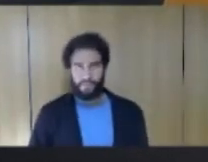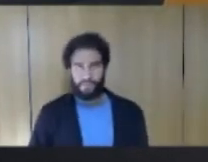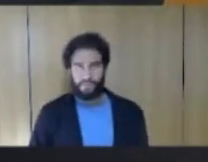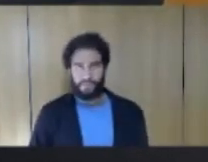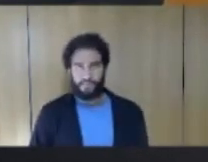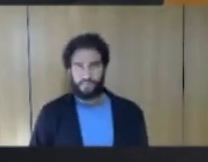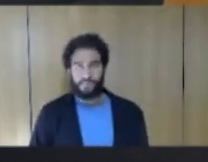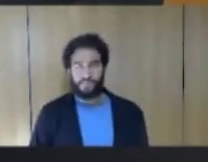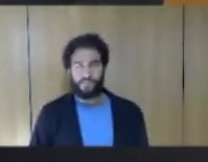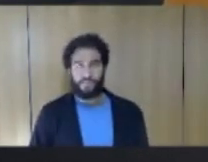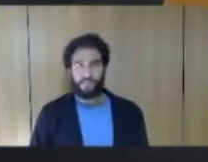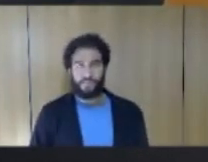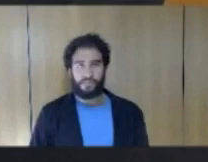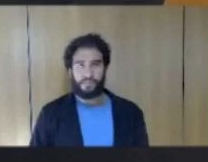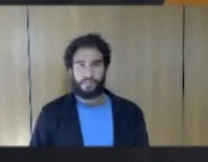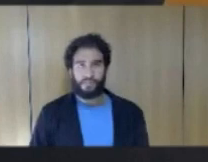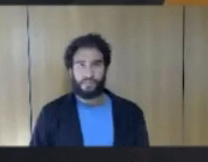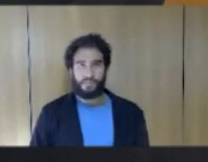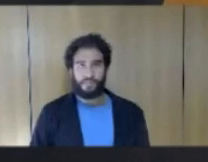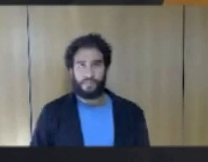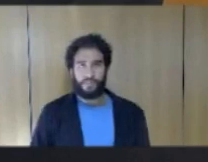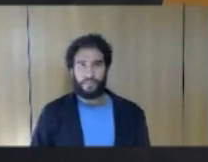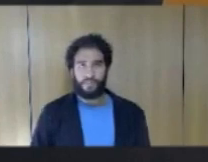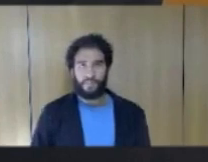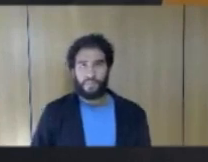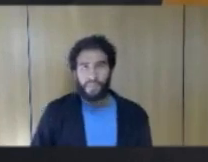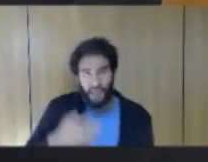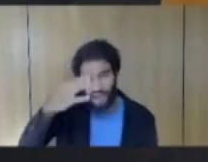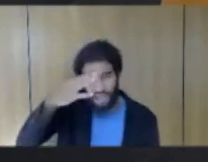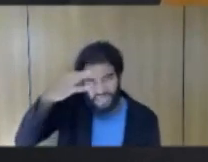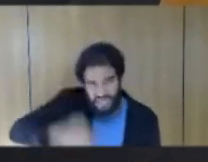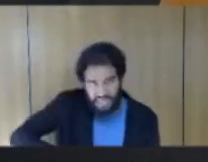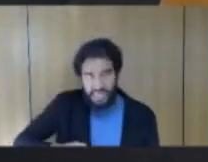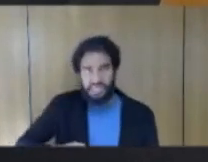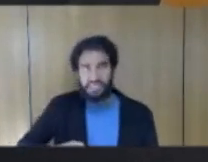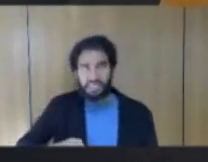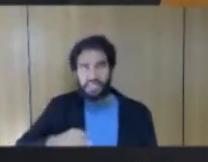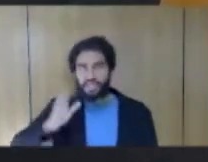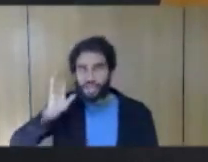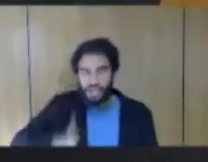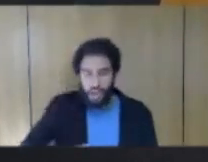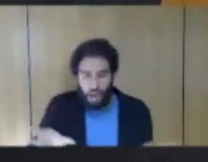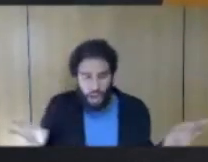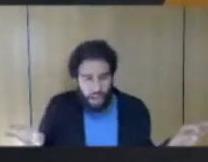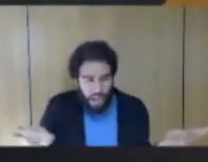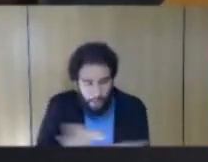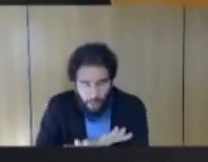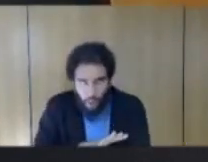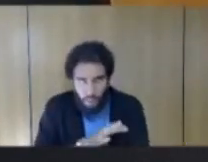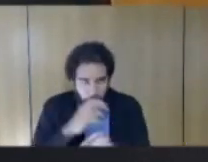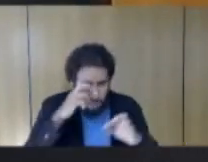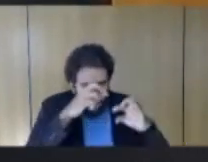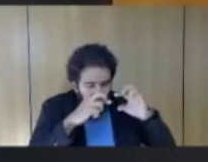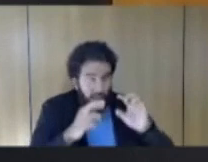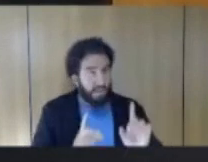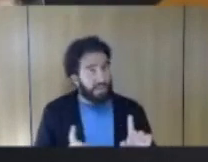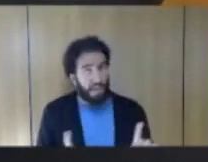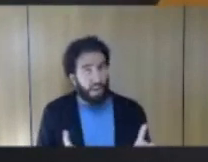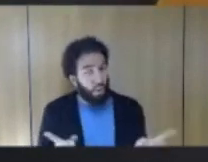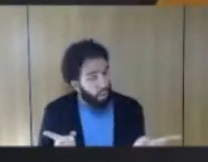alguma a afirmação de que a investigação se acha concluída pelo contrário o que